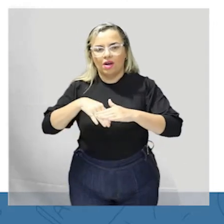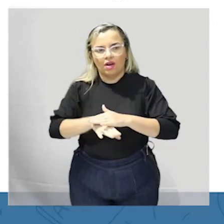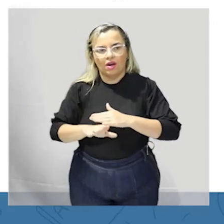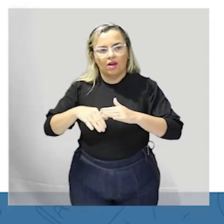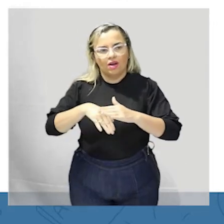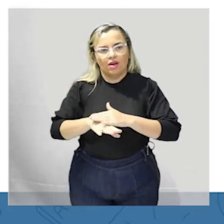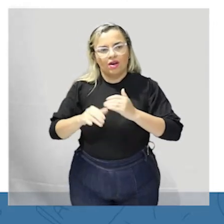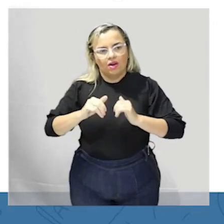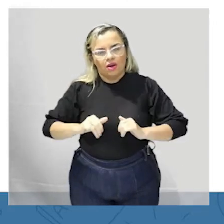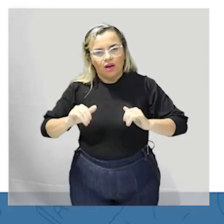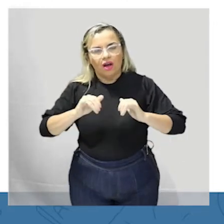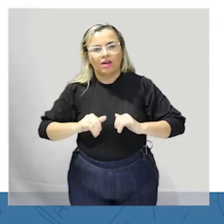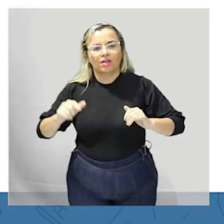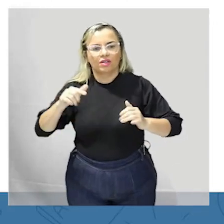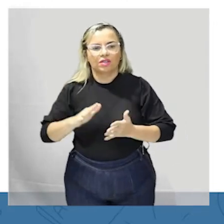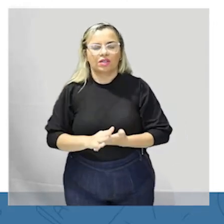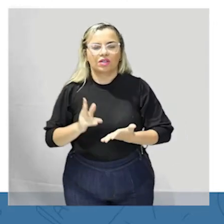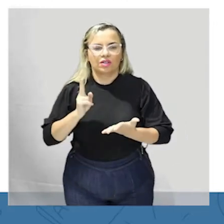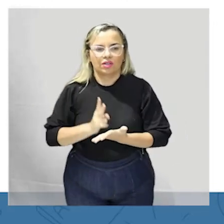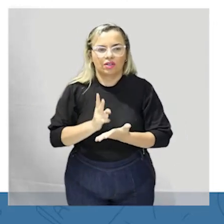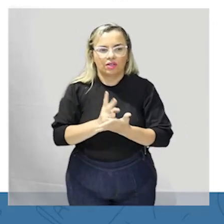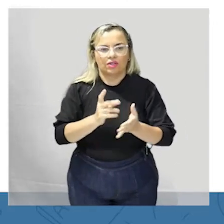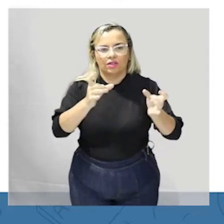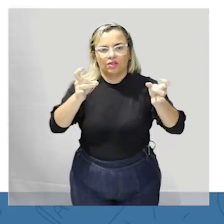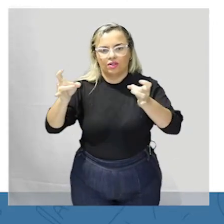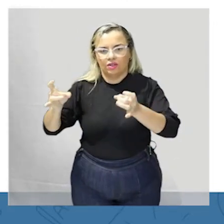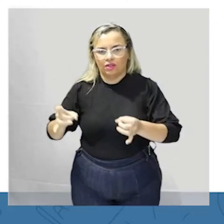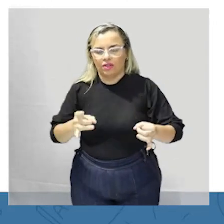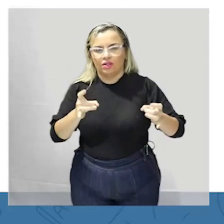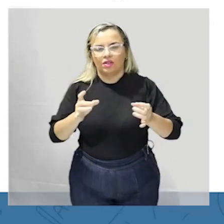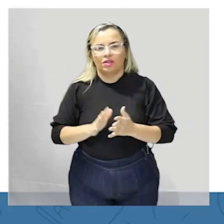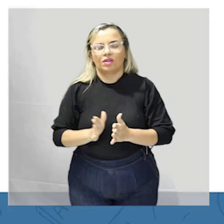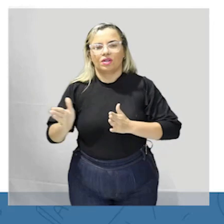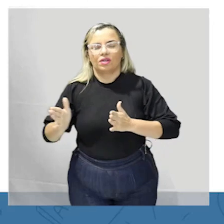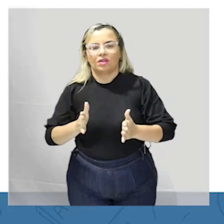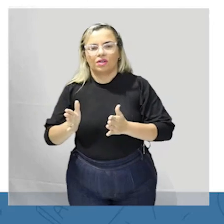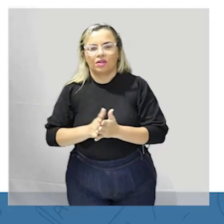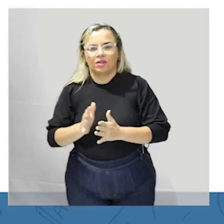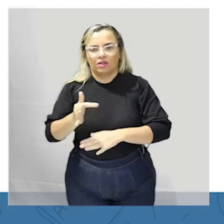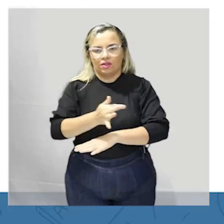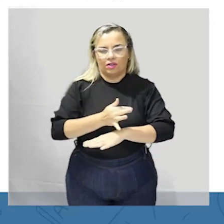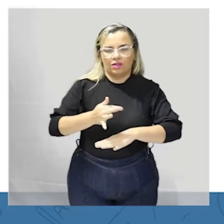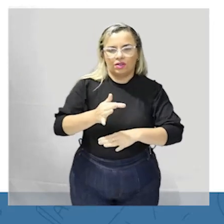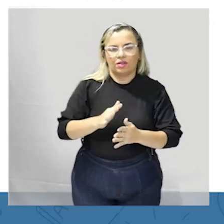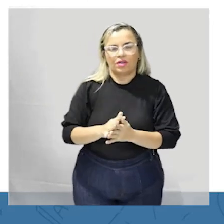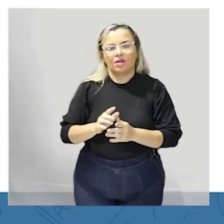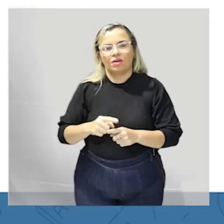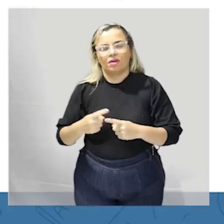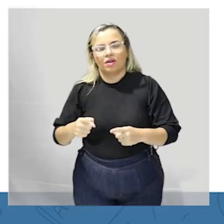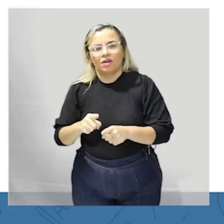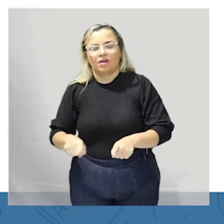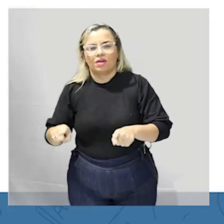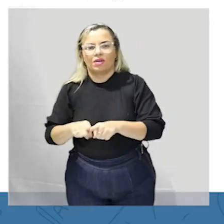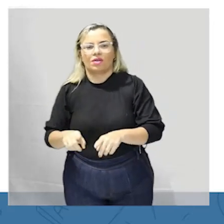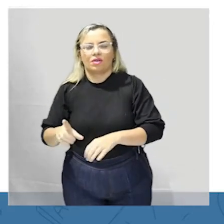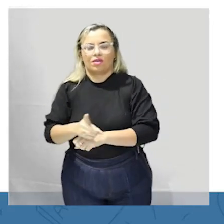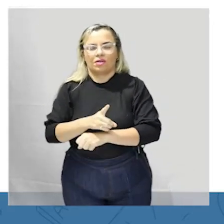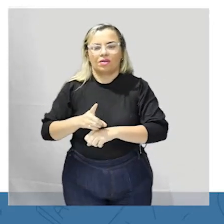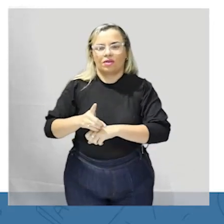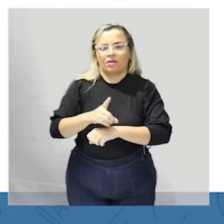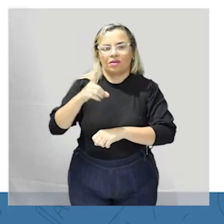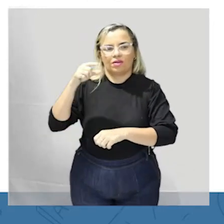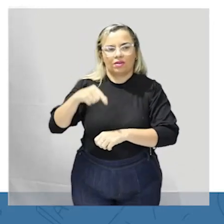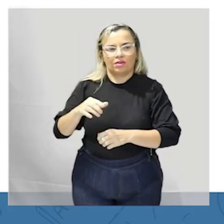no período de férias, né? Há um esgotamento desse livro, mas já tem a versão digital, né? E o digital é o